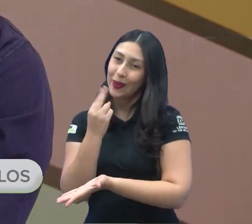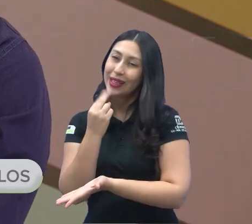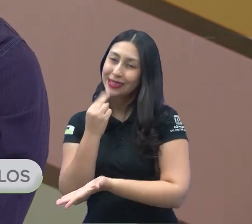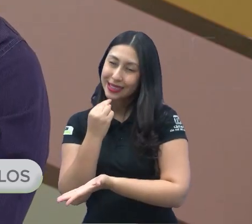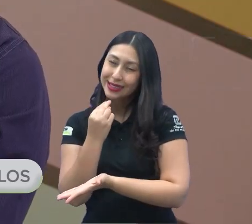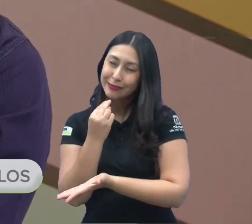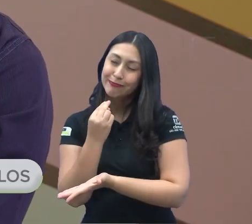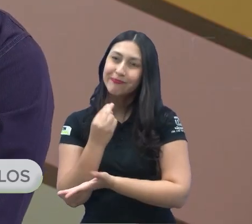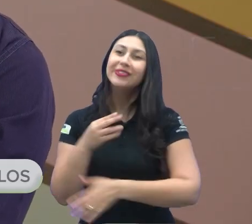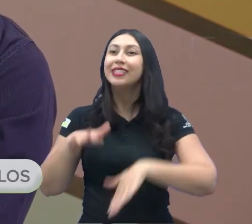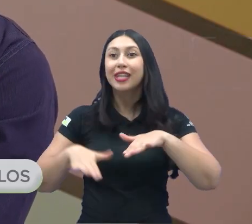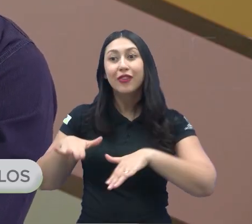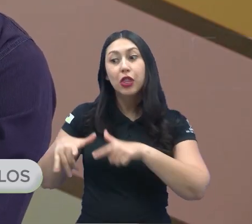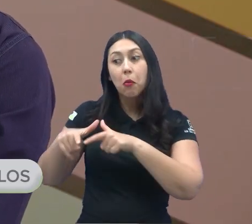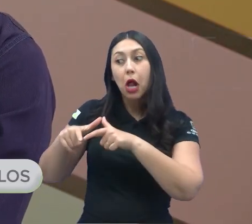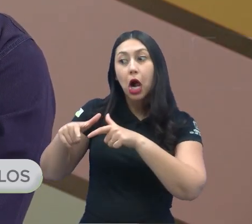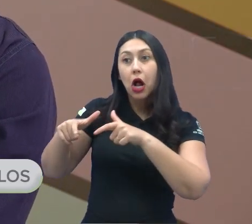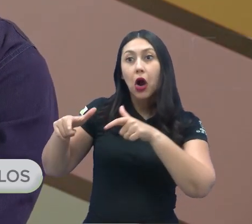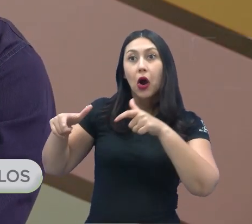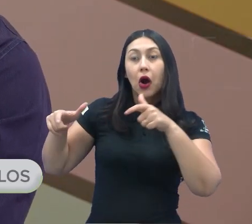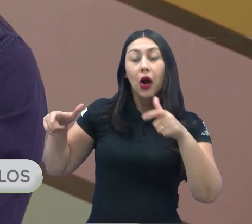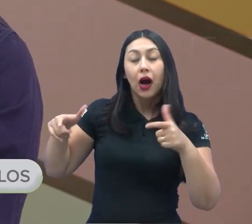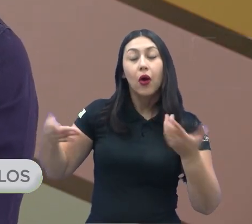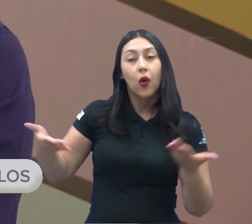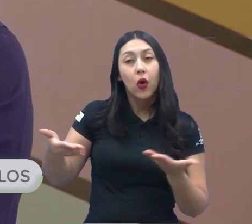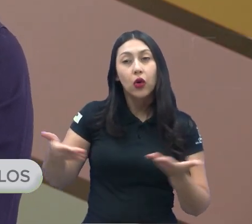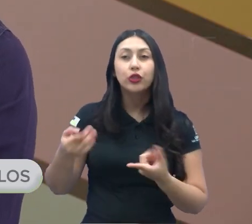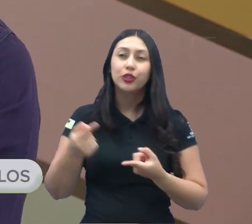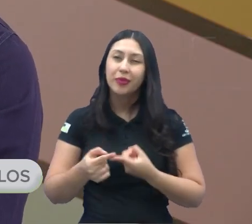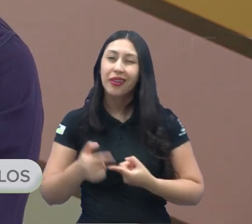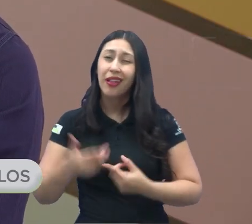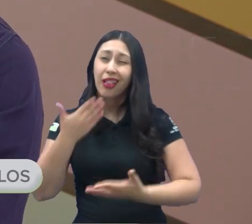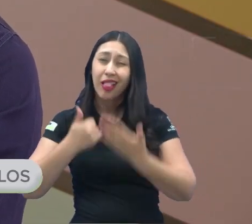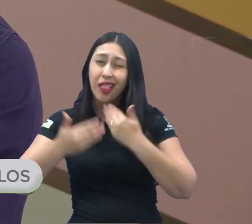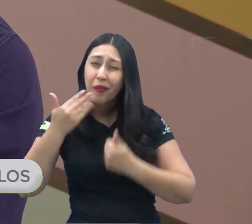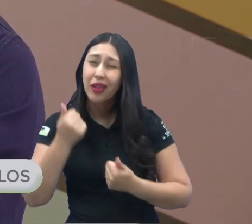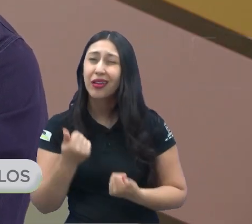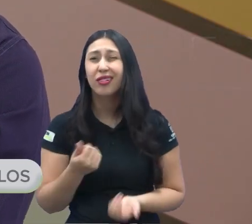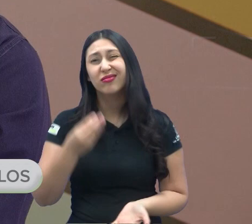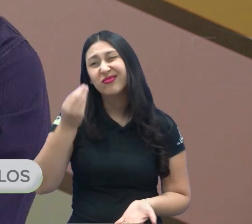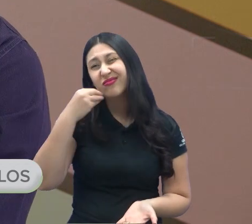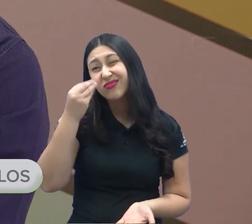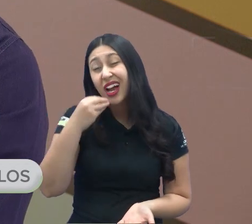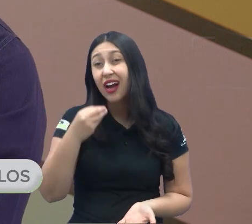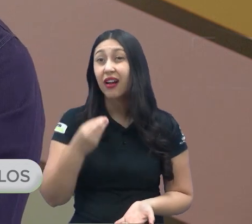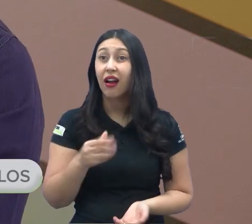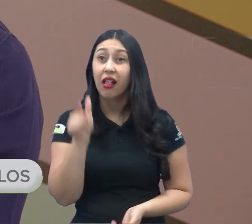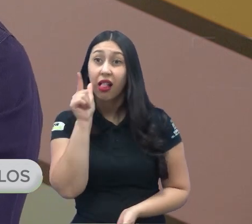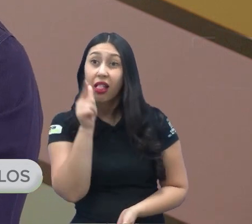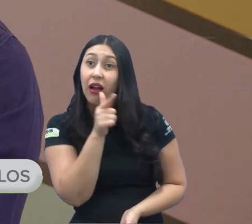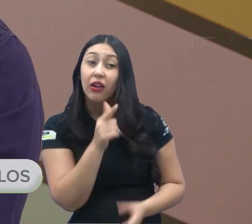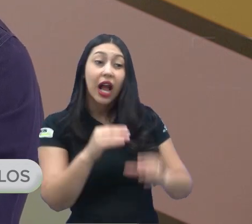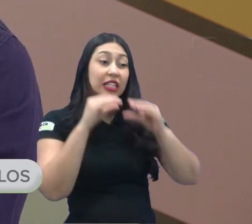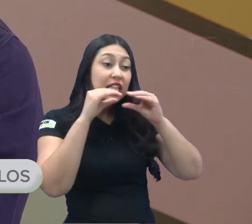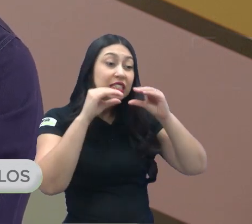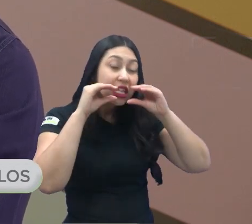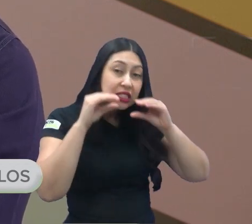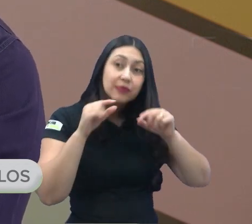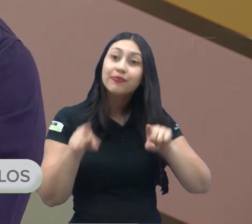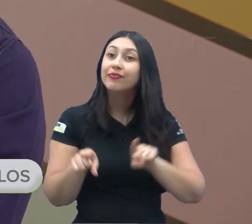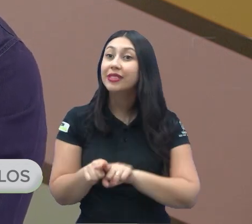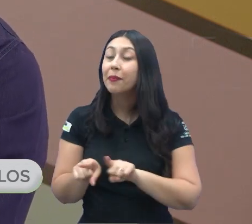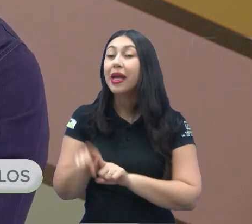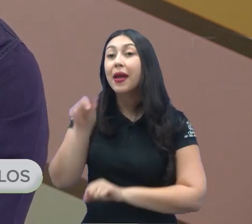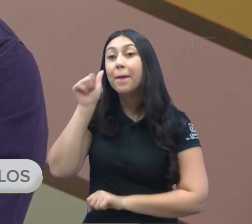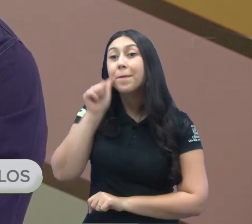assim cada vez mais comum no nosso dia hoje em dia, por conta de uma alimentação mais pobre, muito fast food. Então é muito comum mulheres terem anemia, deficiência